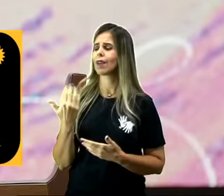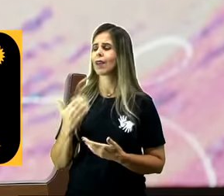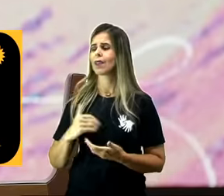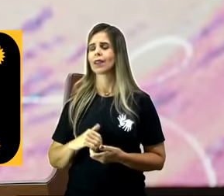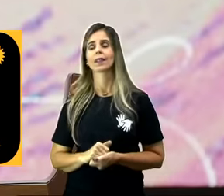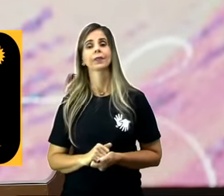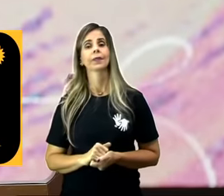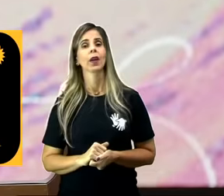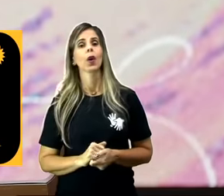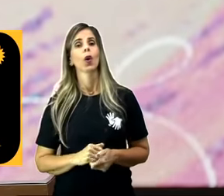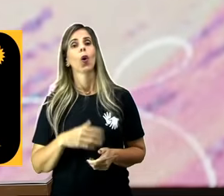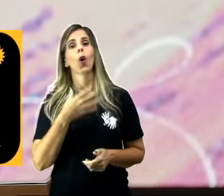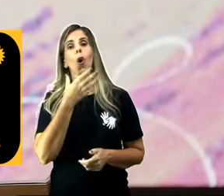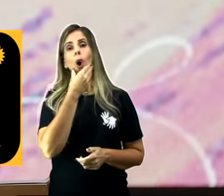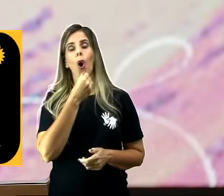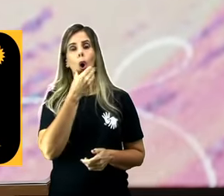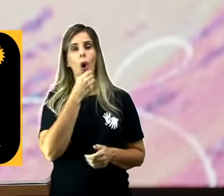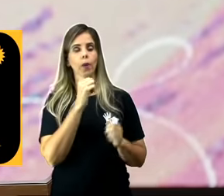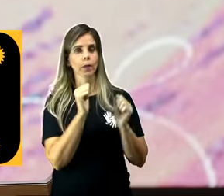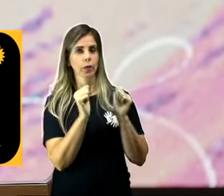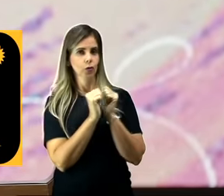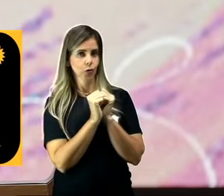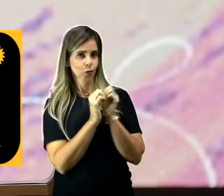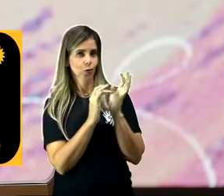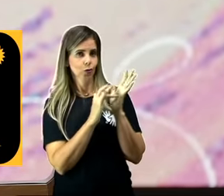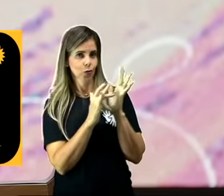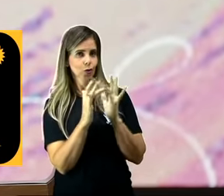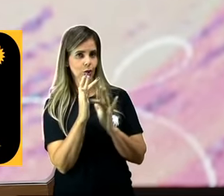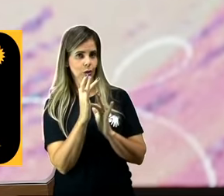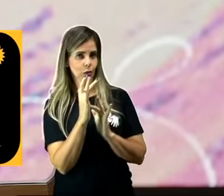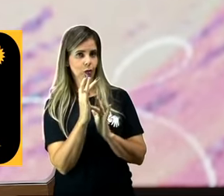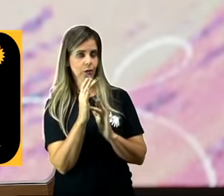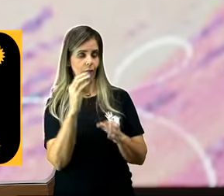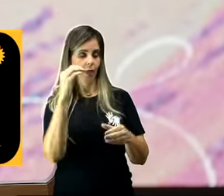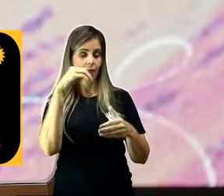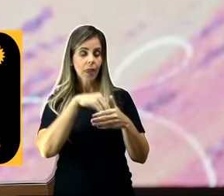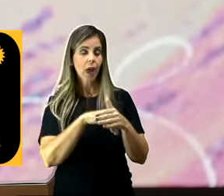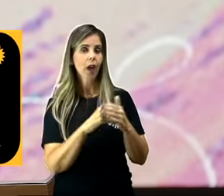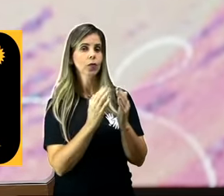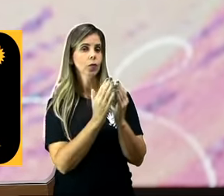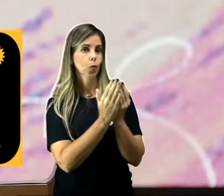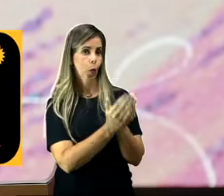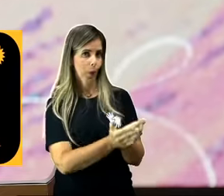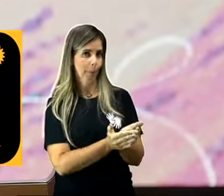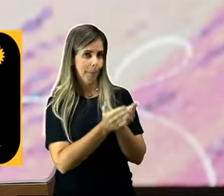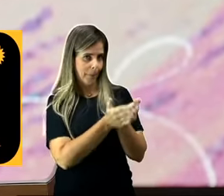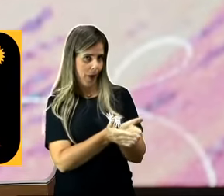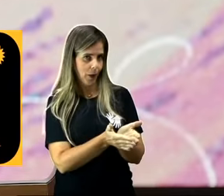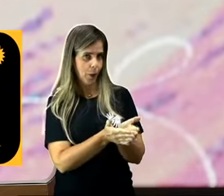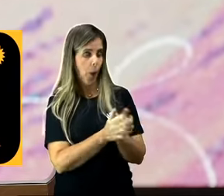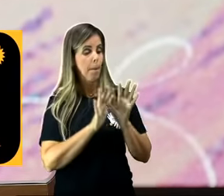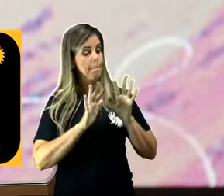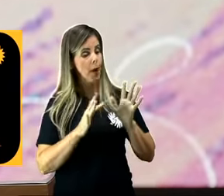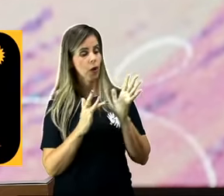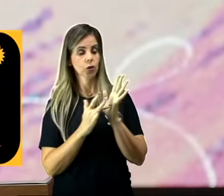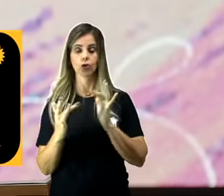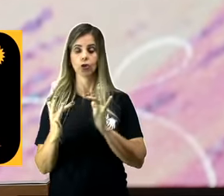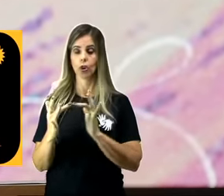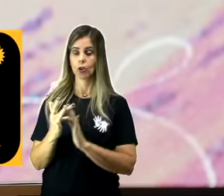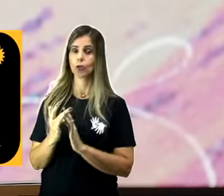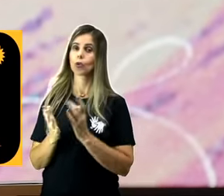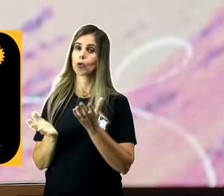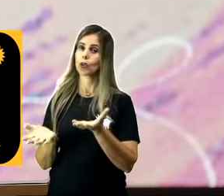aqueles homens estavam no barco porque, teologicamente, eu tenho como provar para o senhor, Jesus queria dar um susto neles. Era um susto